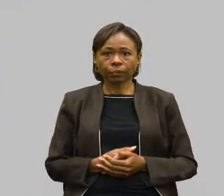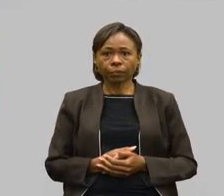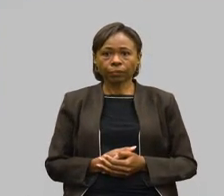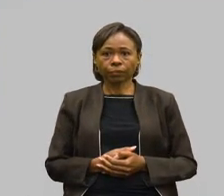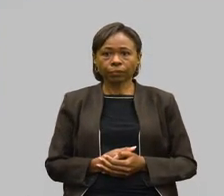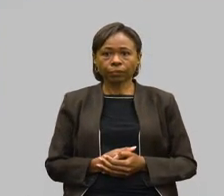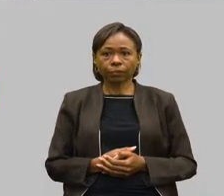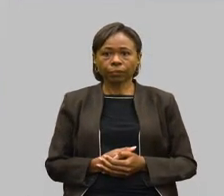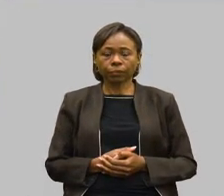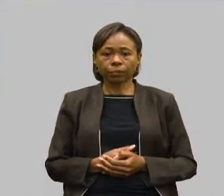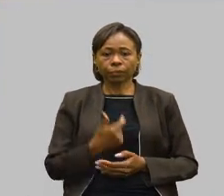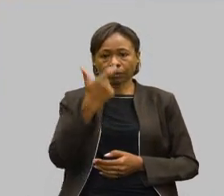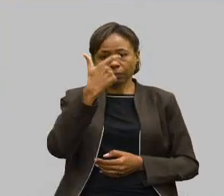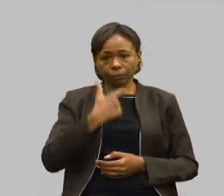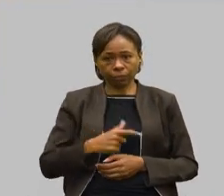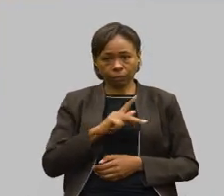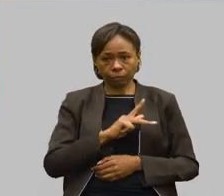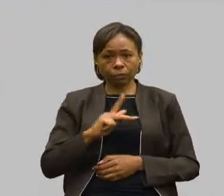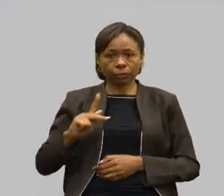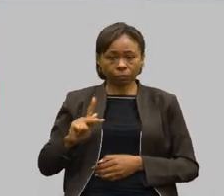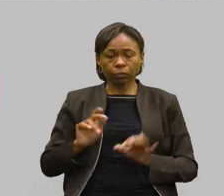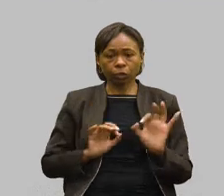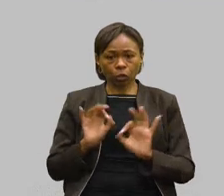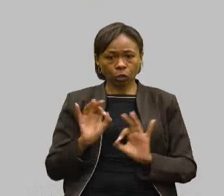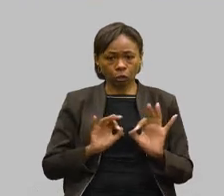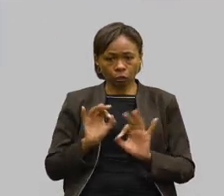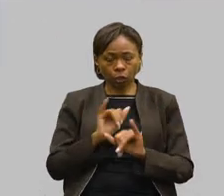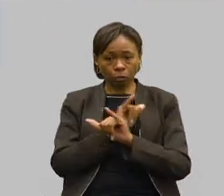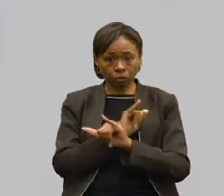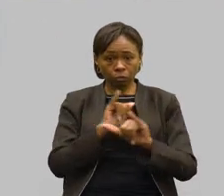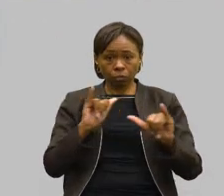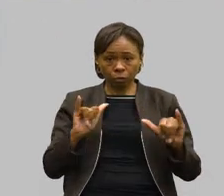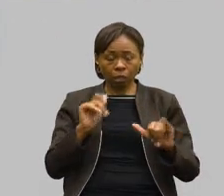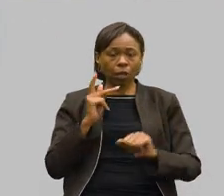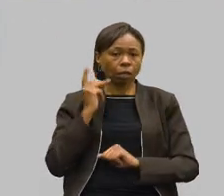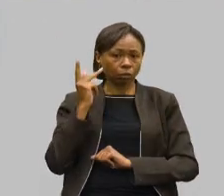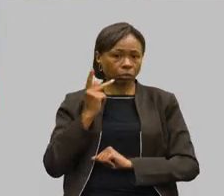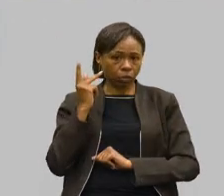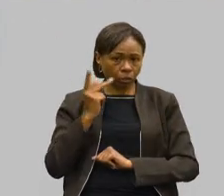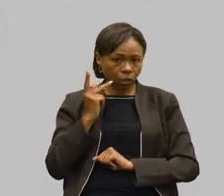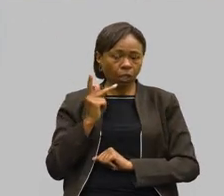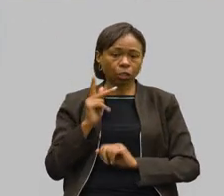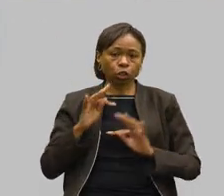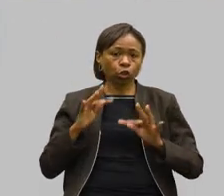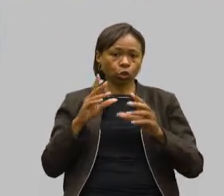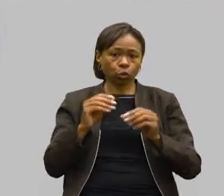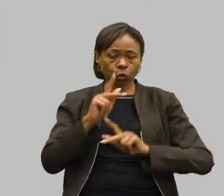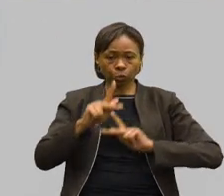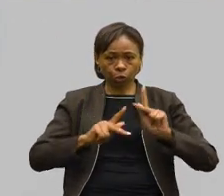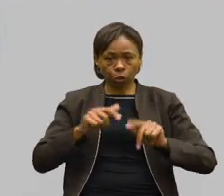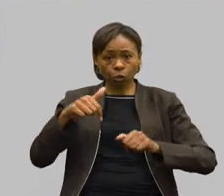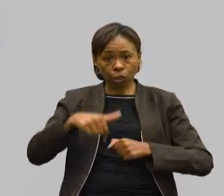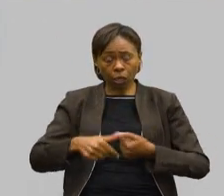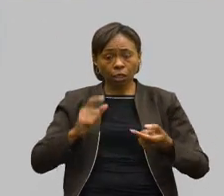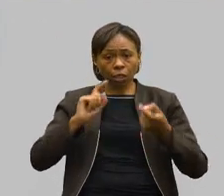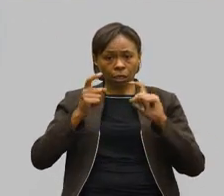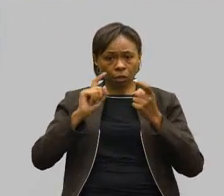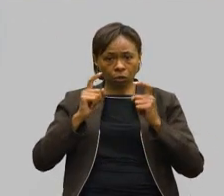A presidência, tendo em vista a organização dos trabalhos, comunica aos parlamentares e à convidada que os atos dessa reunião